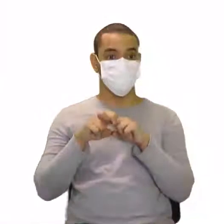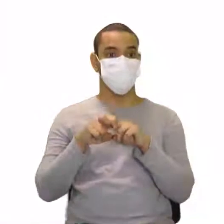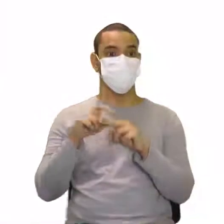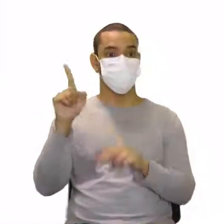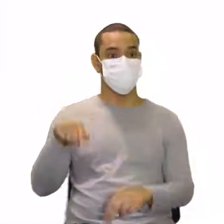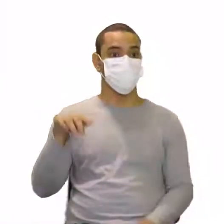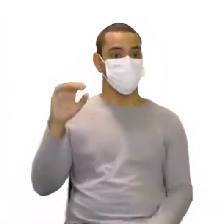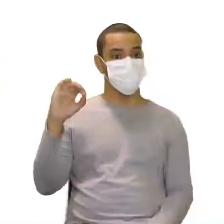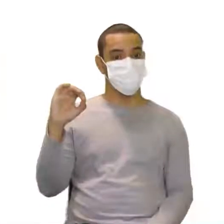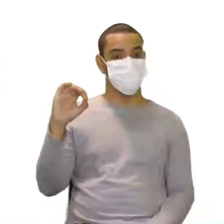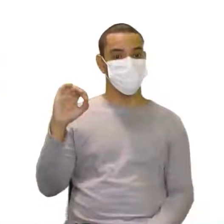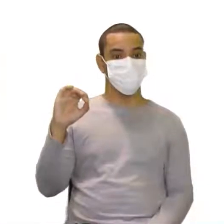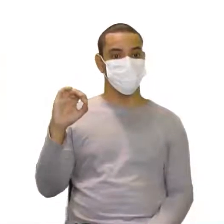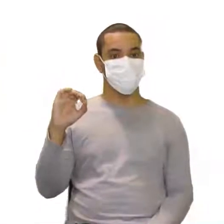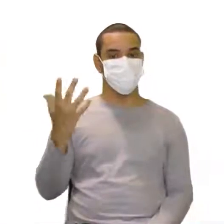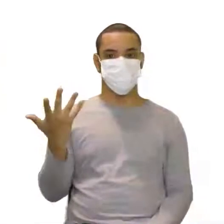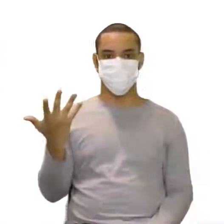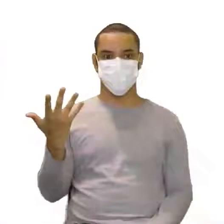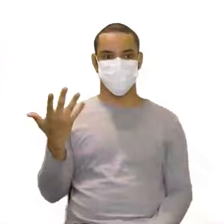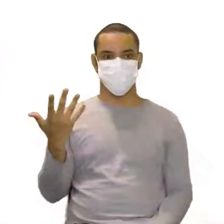aí é 0.